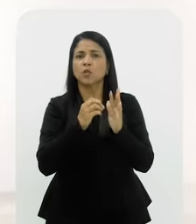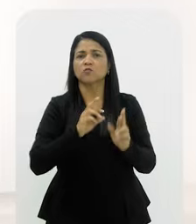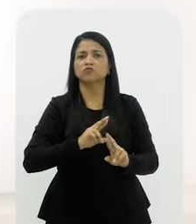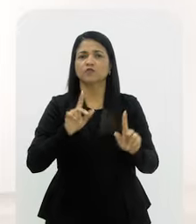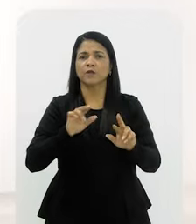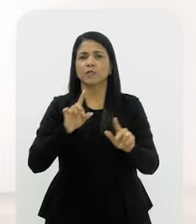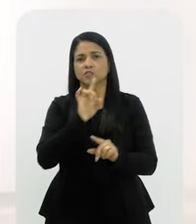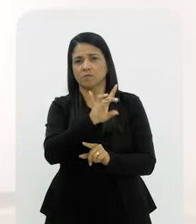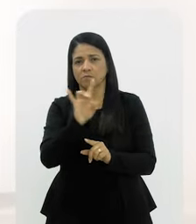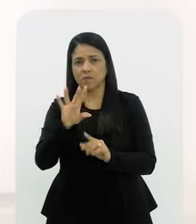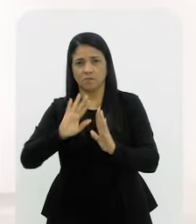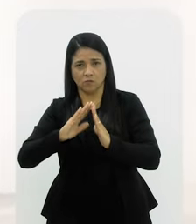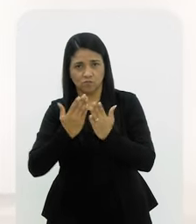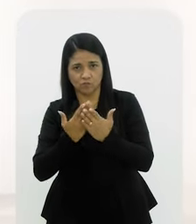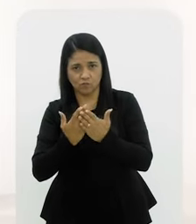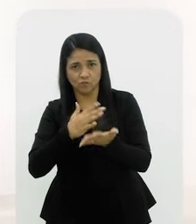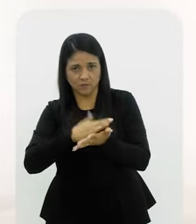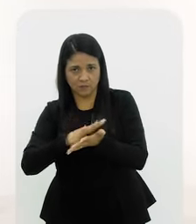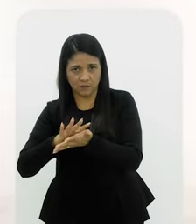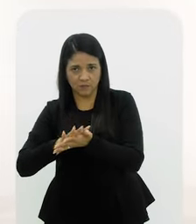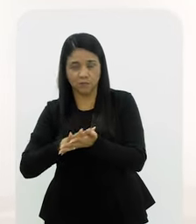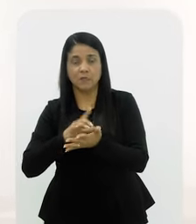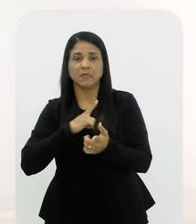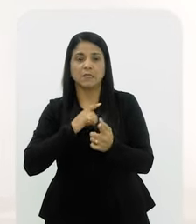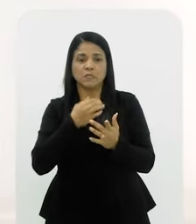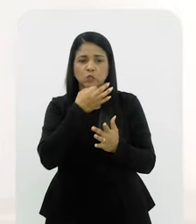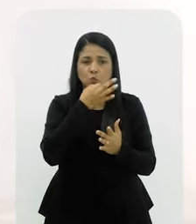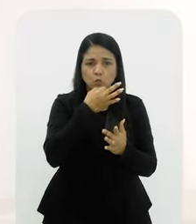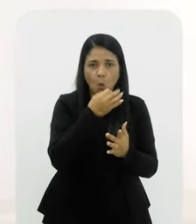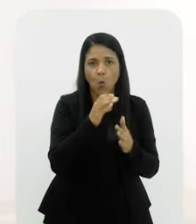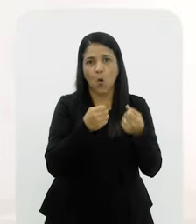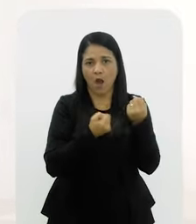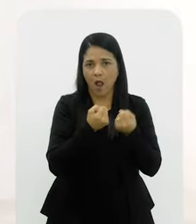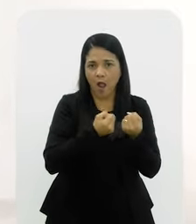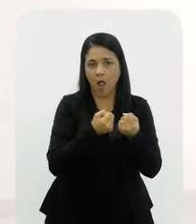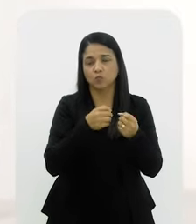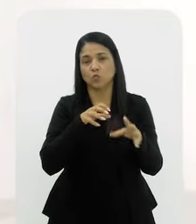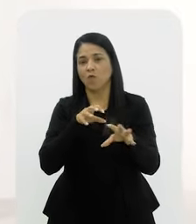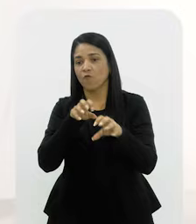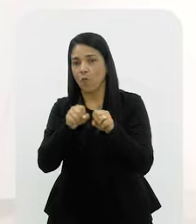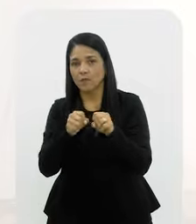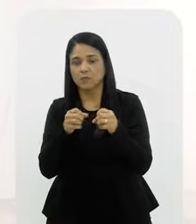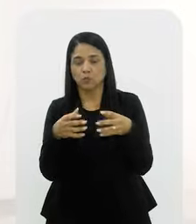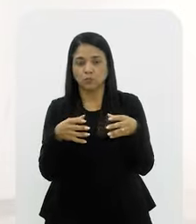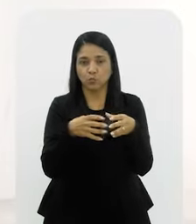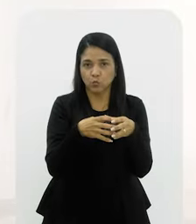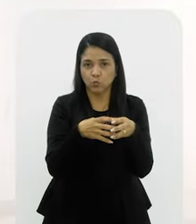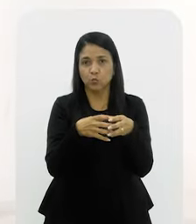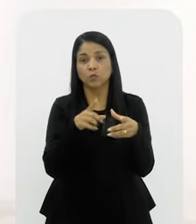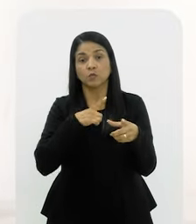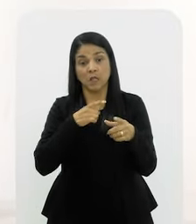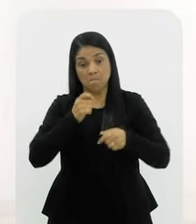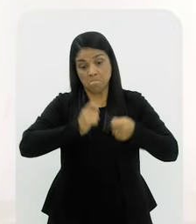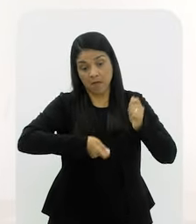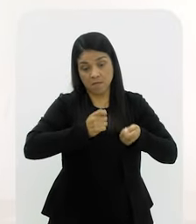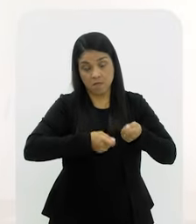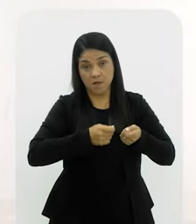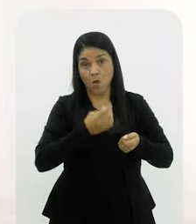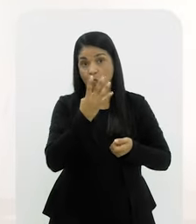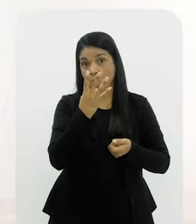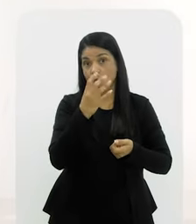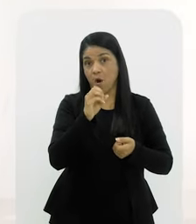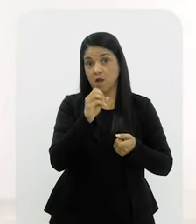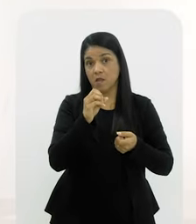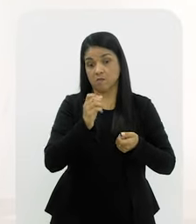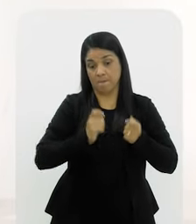cada escola tem o seu modelo, é igual a bateria, cada conta tem o seu som, tem a sua formação, né? Tem bateria